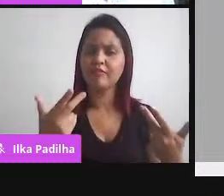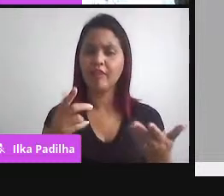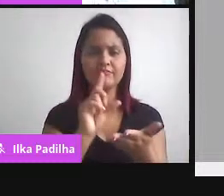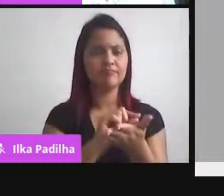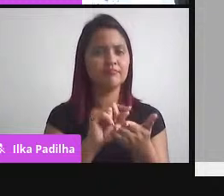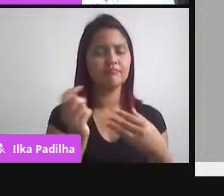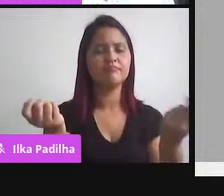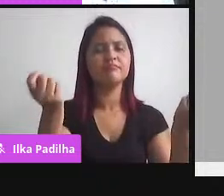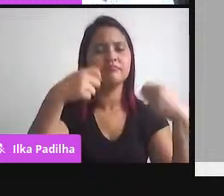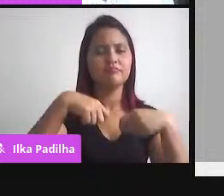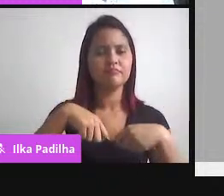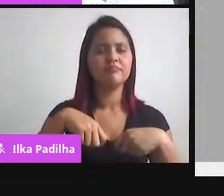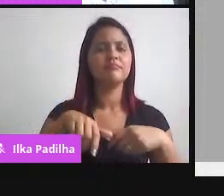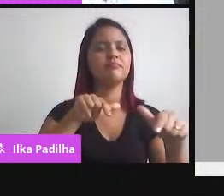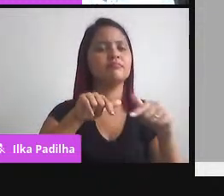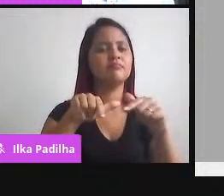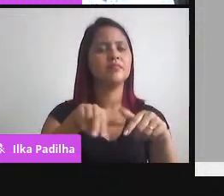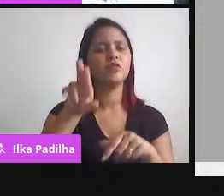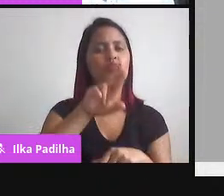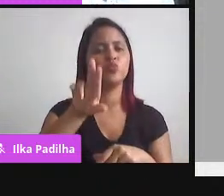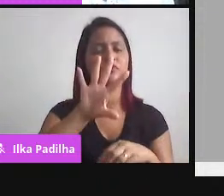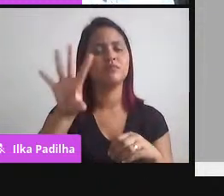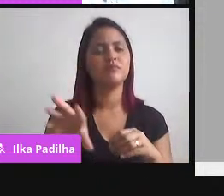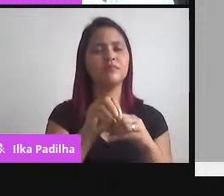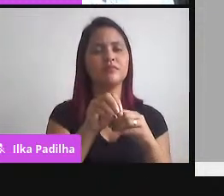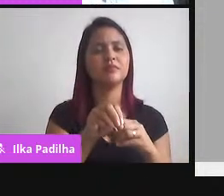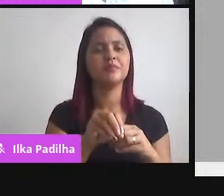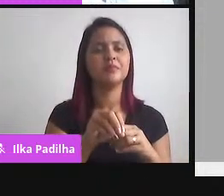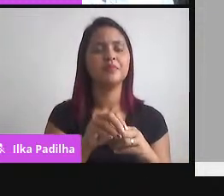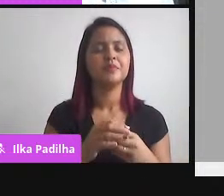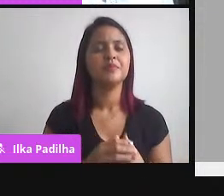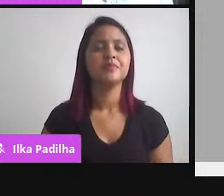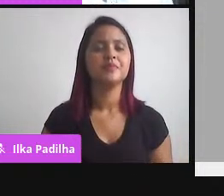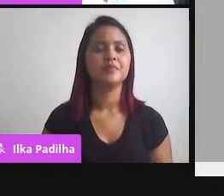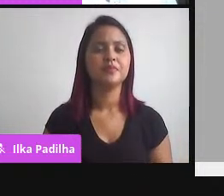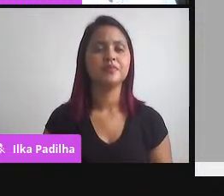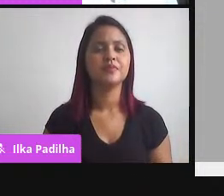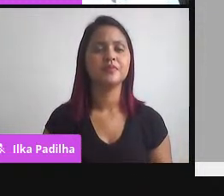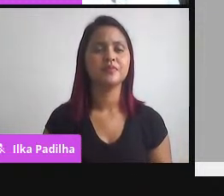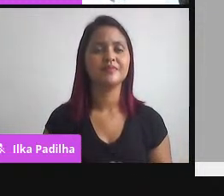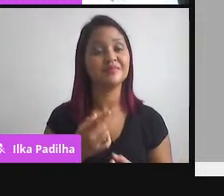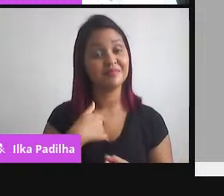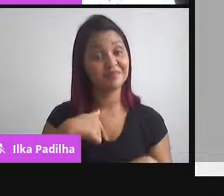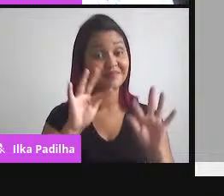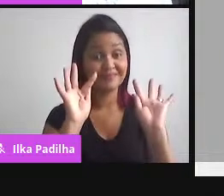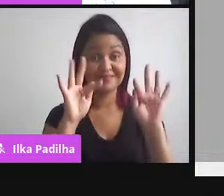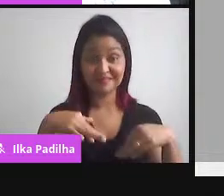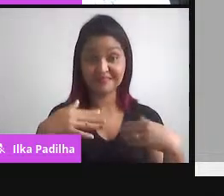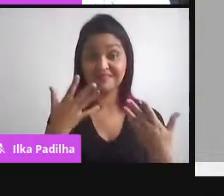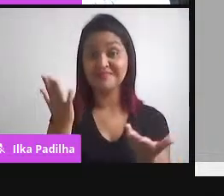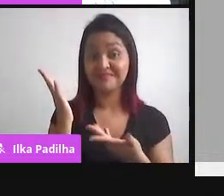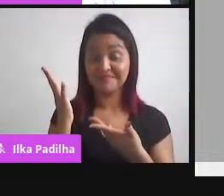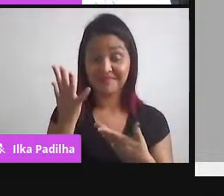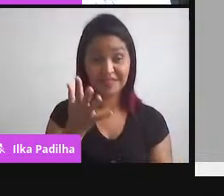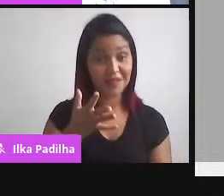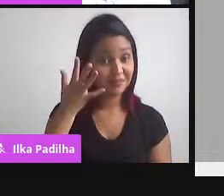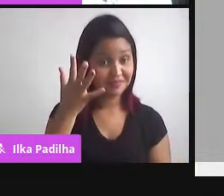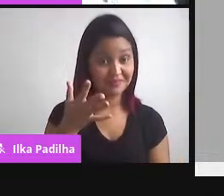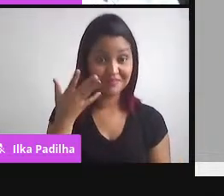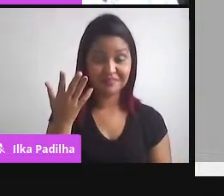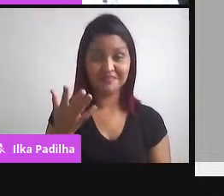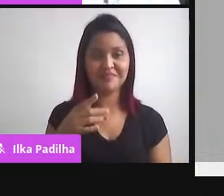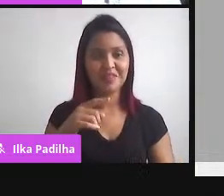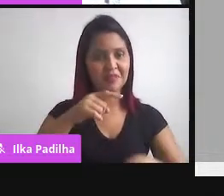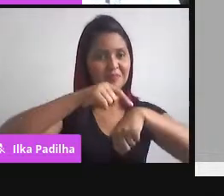então, utilizar. Com isso, eu termino essa apresentação, acho que cumprindo